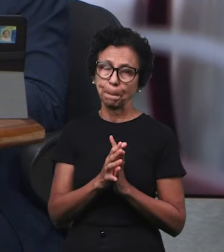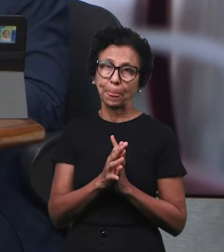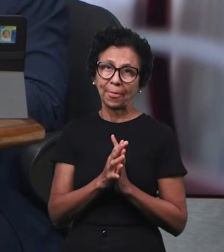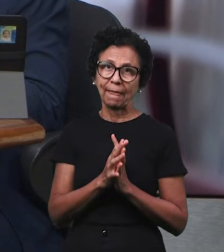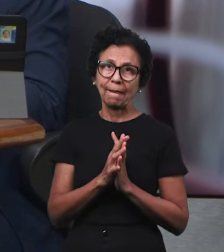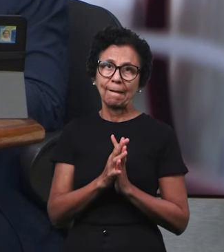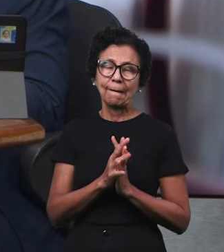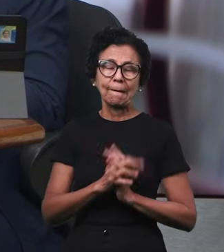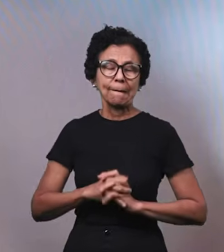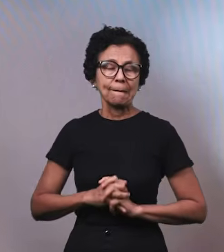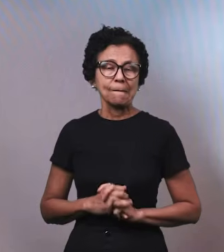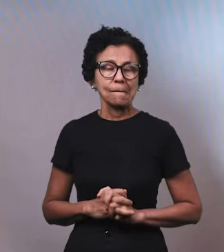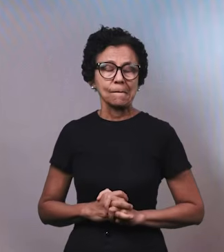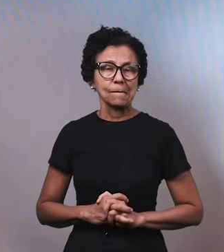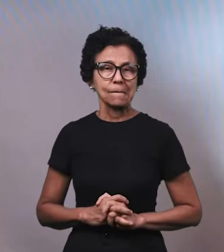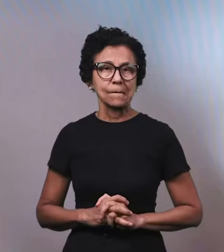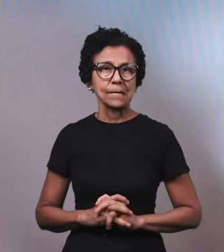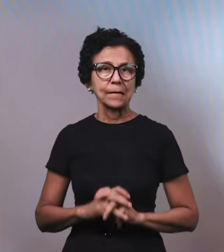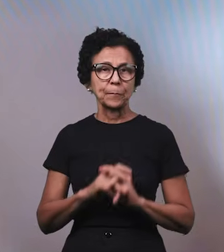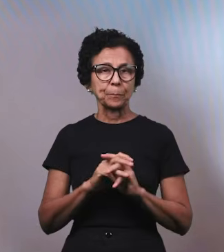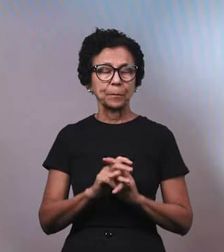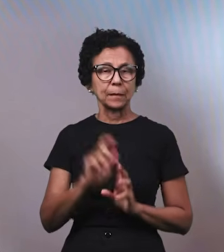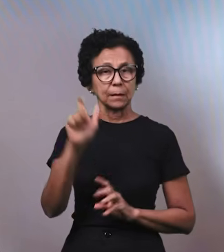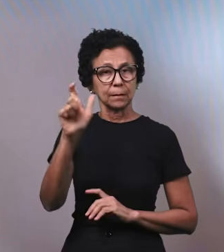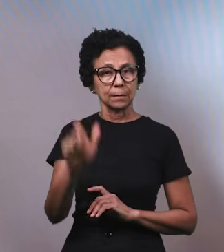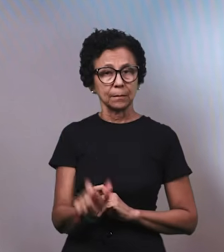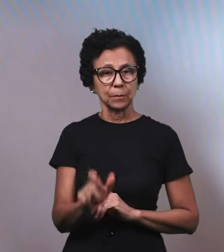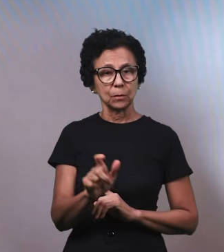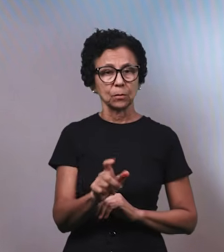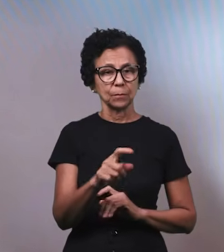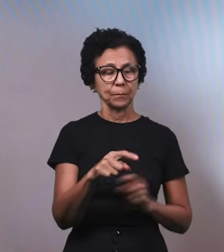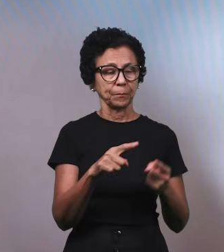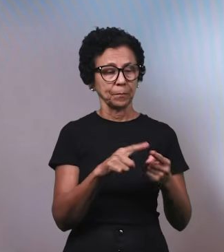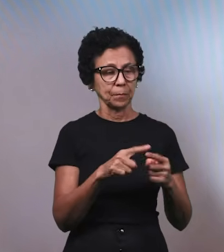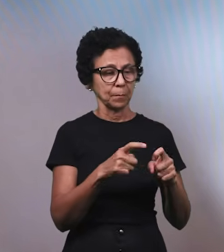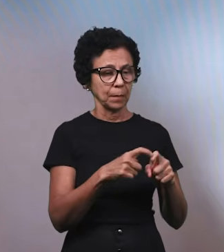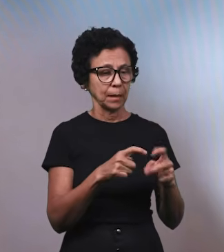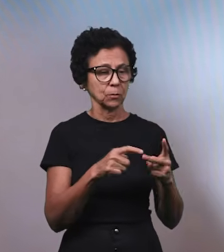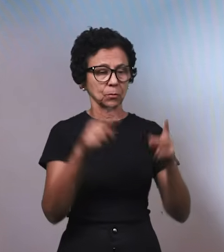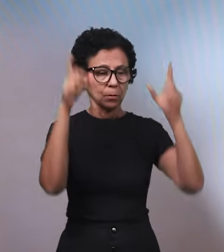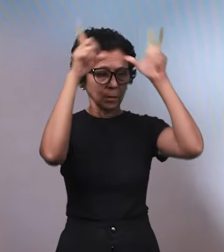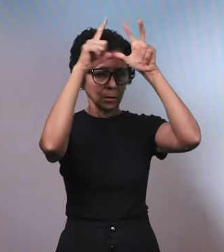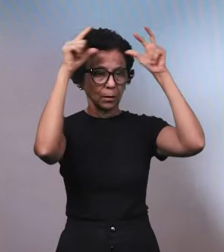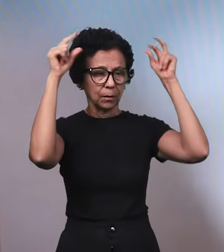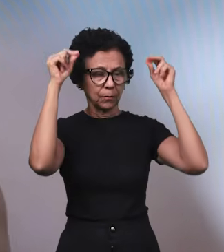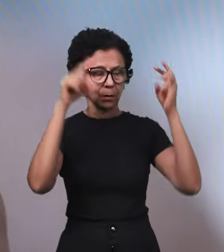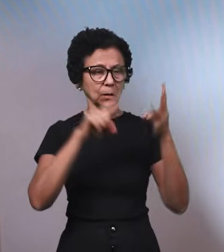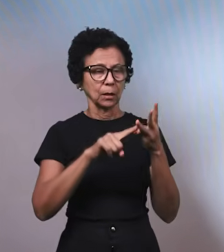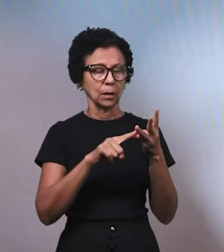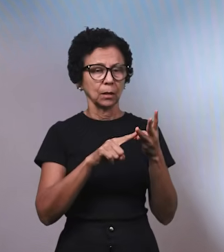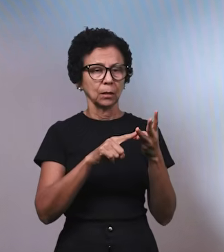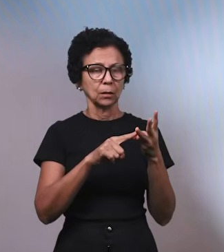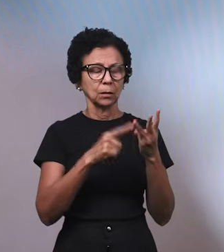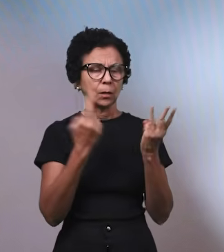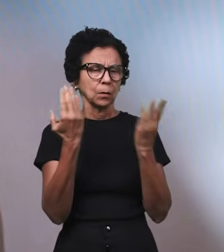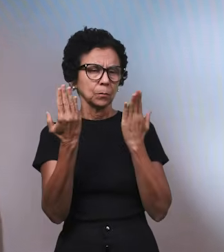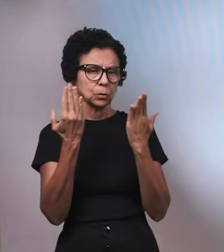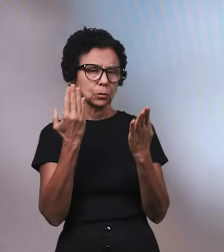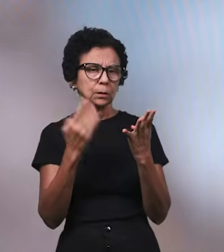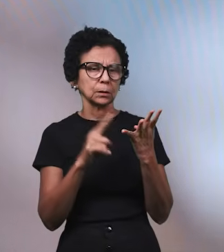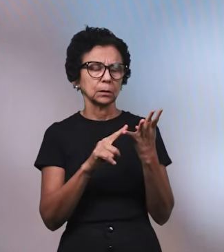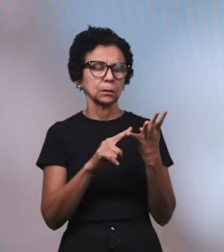Com uma equipe multidisciplinar, esse paciente ele tem que passar com um médico, um enfermeiro, ter um